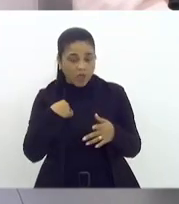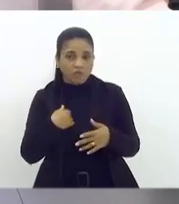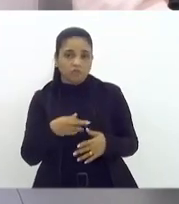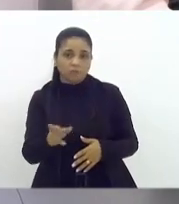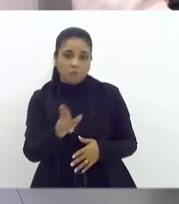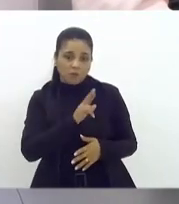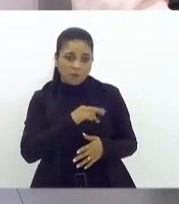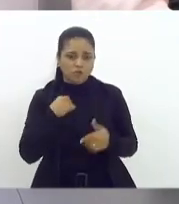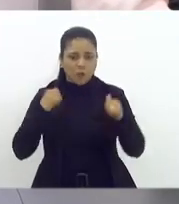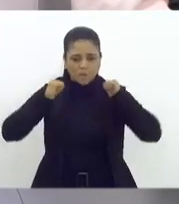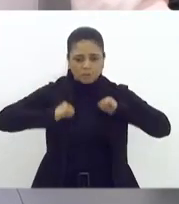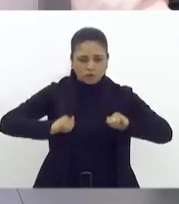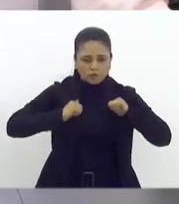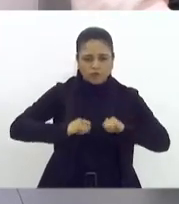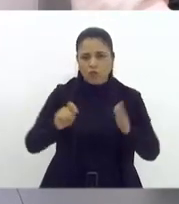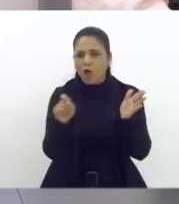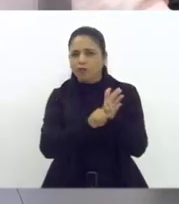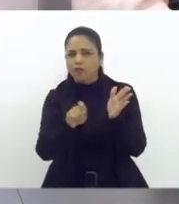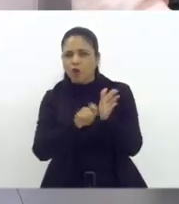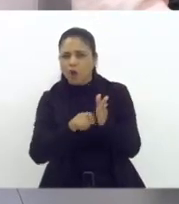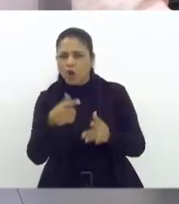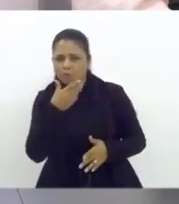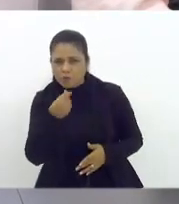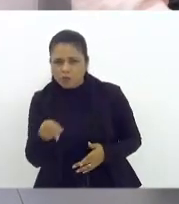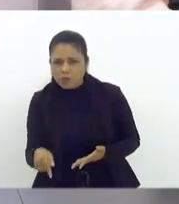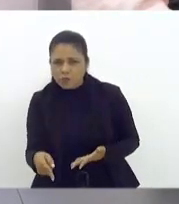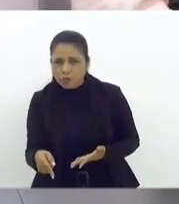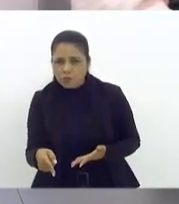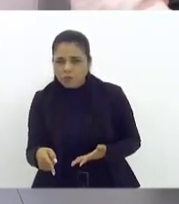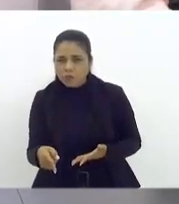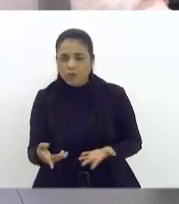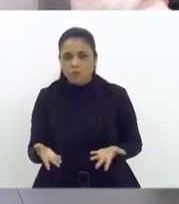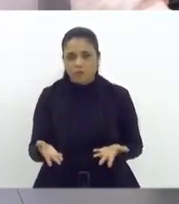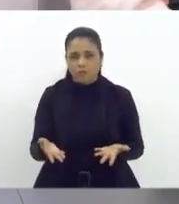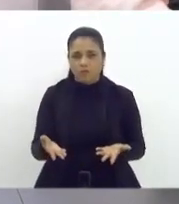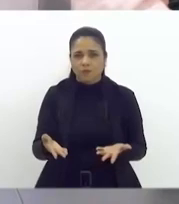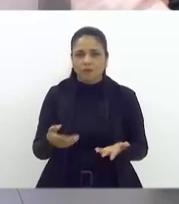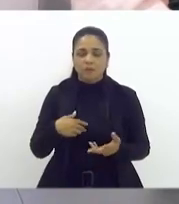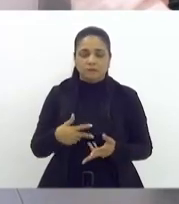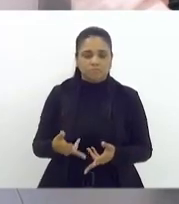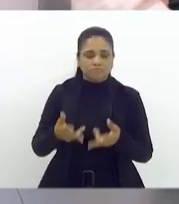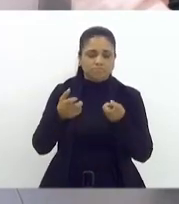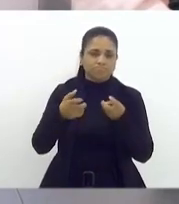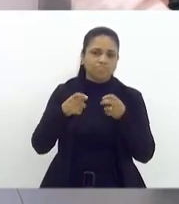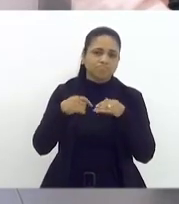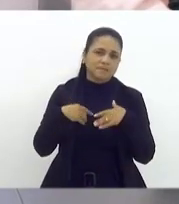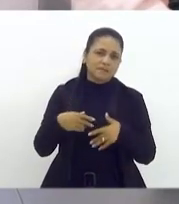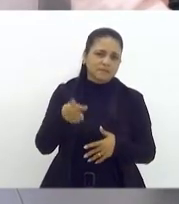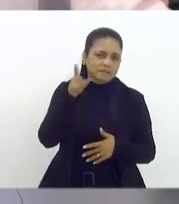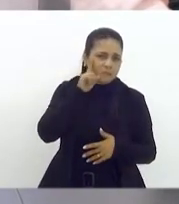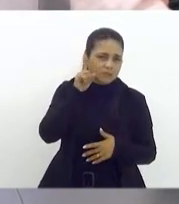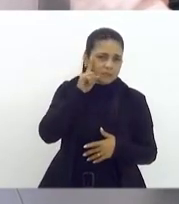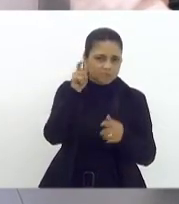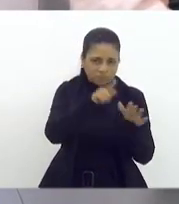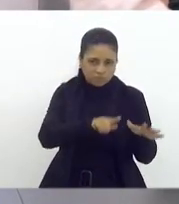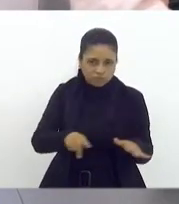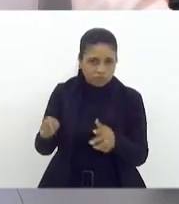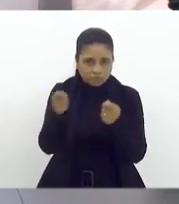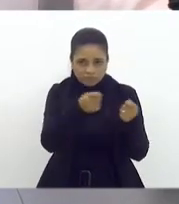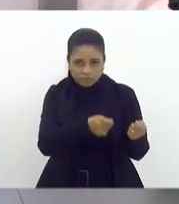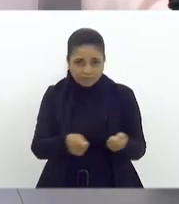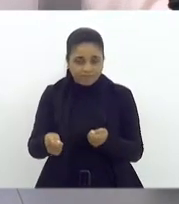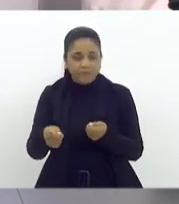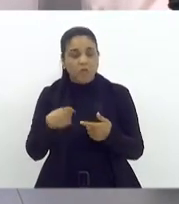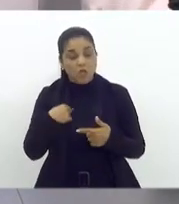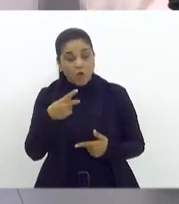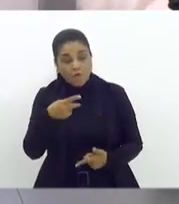tinha uma mochila cheia de drogas aquelas coisas que a gente sempre é ver né ouve falar pelo menos eu vi